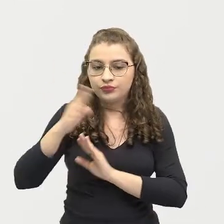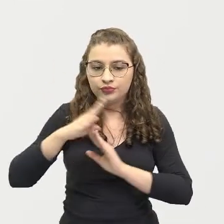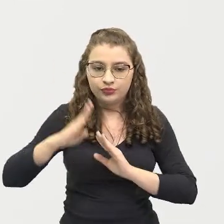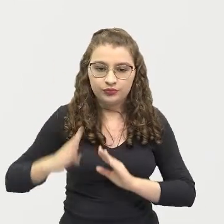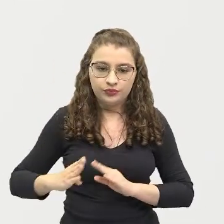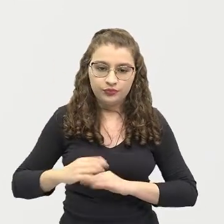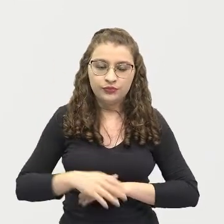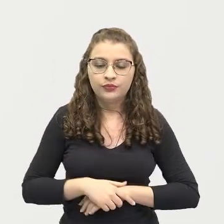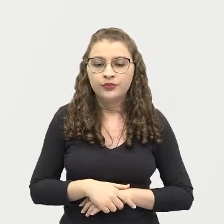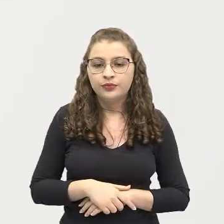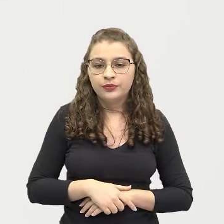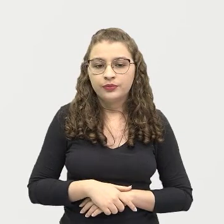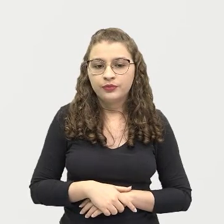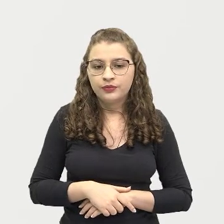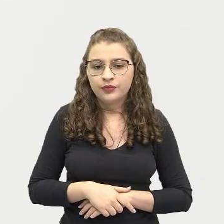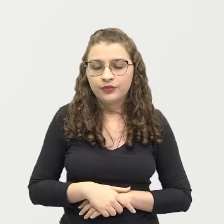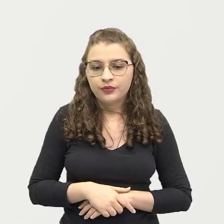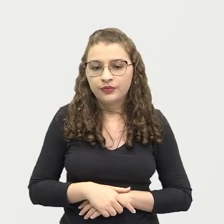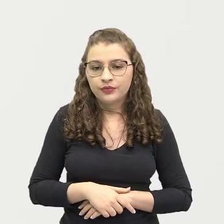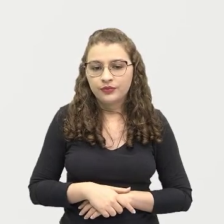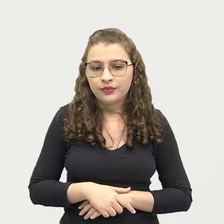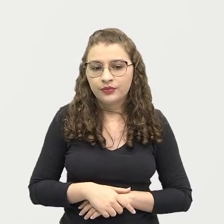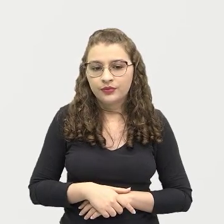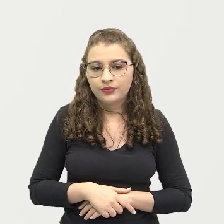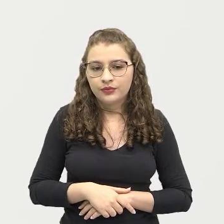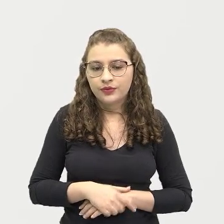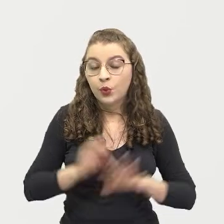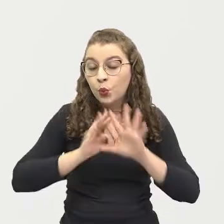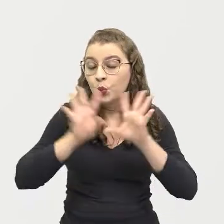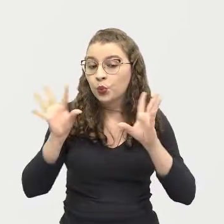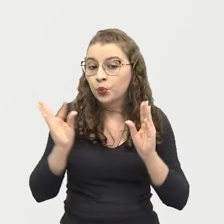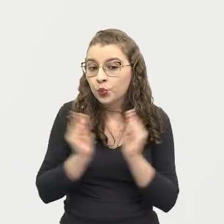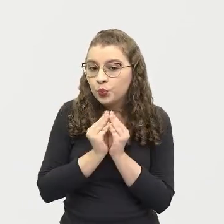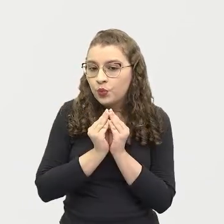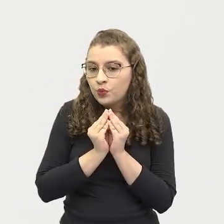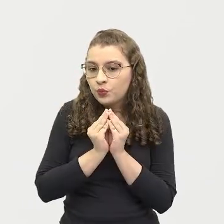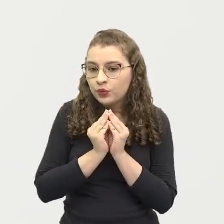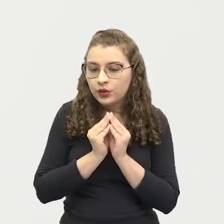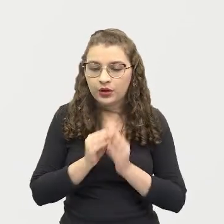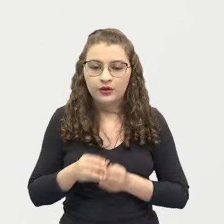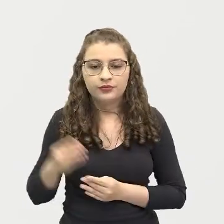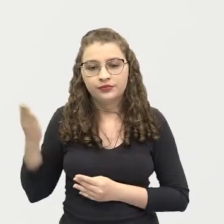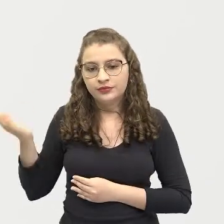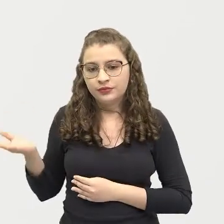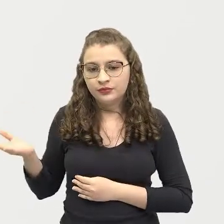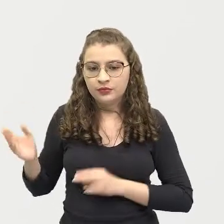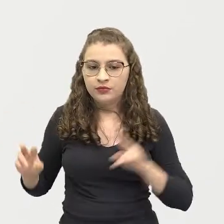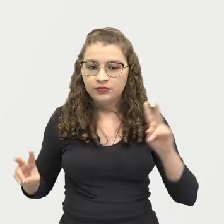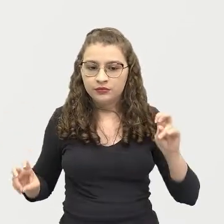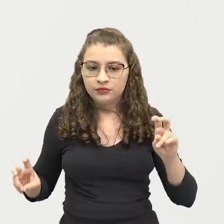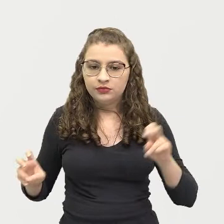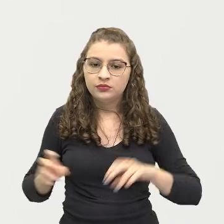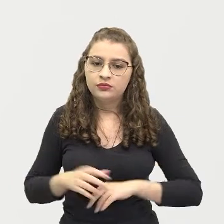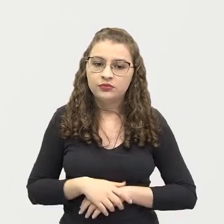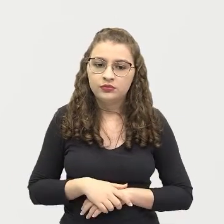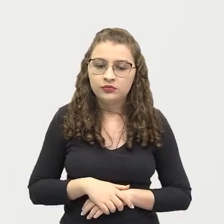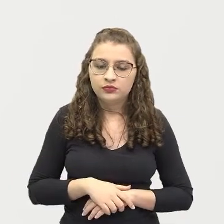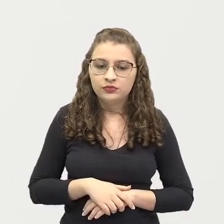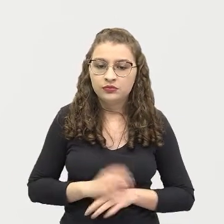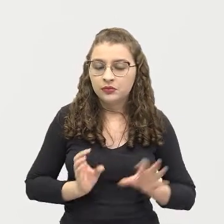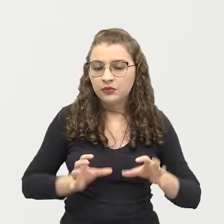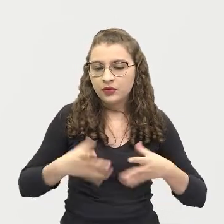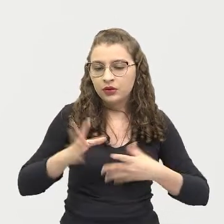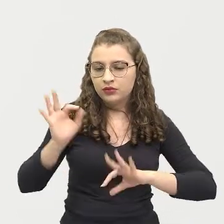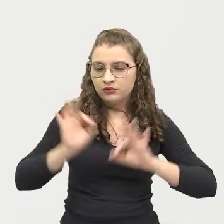de modernistas brasileiros. Olha só, o resumo que ele fez aí, segundo Menotti Del Picchia. Segundo ele, o grupo da